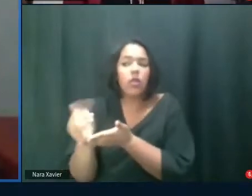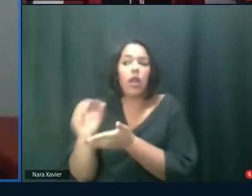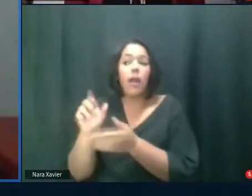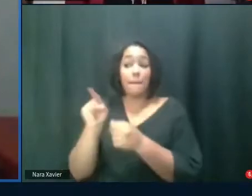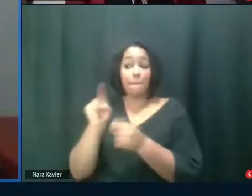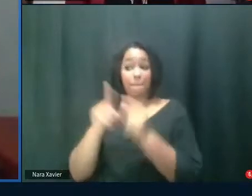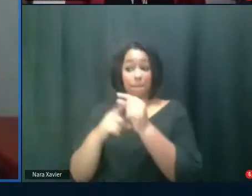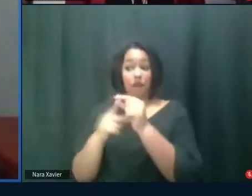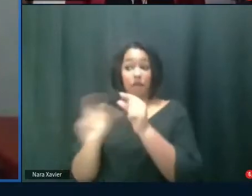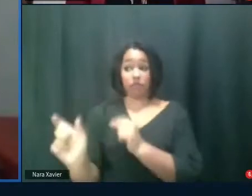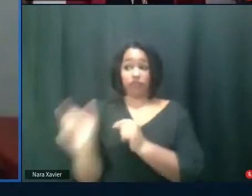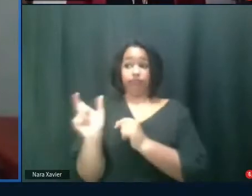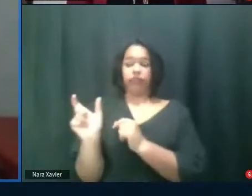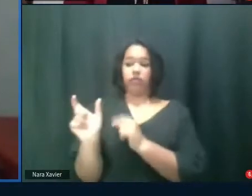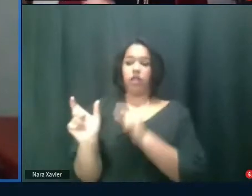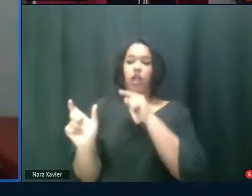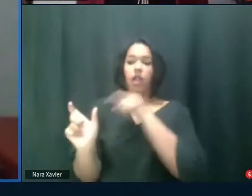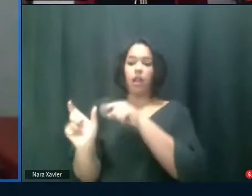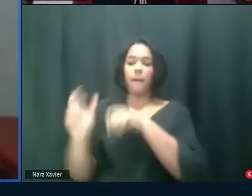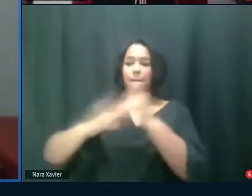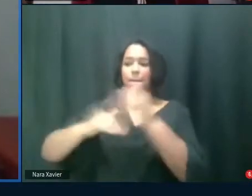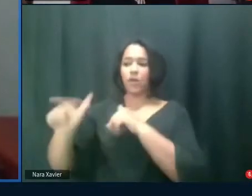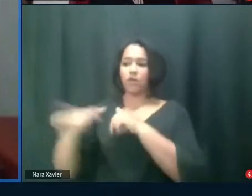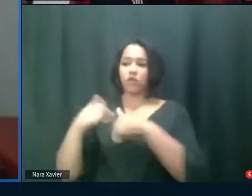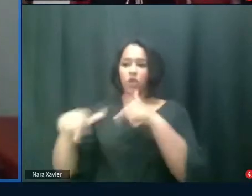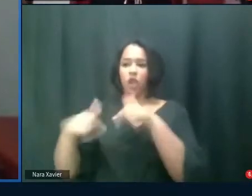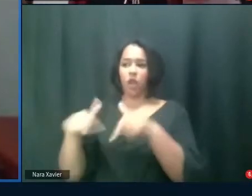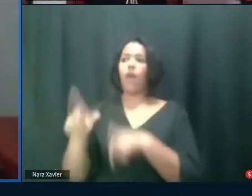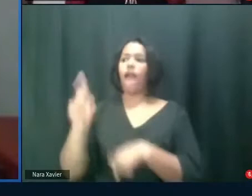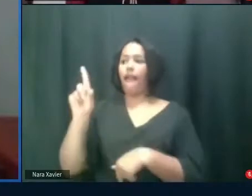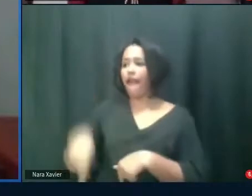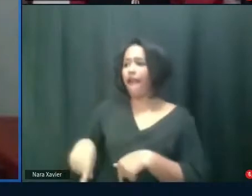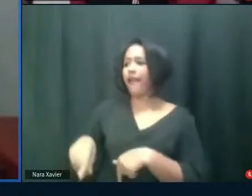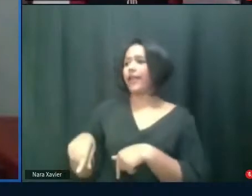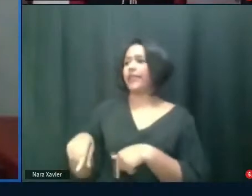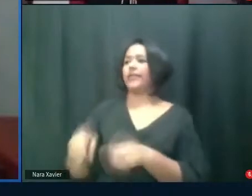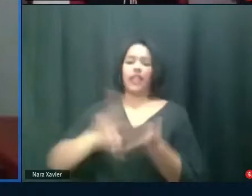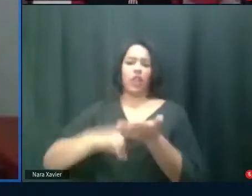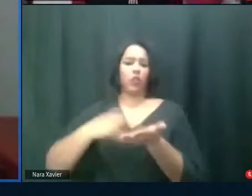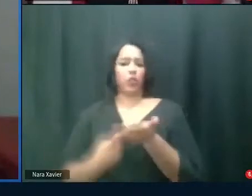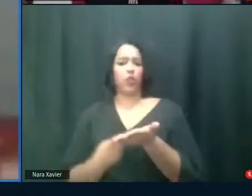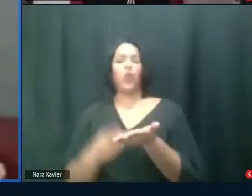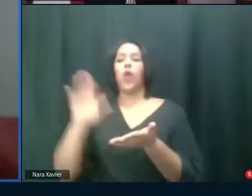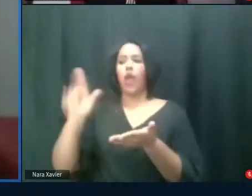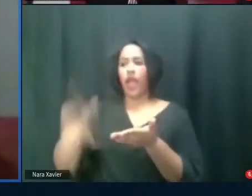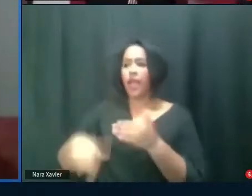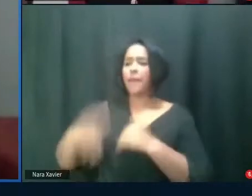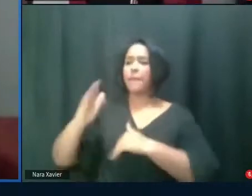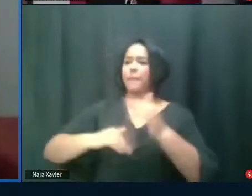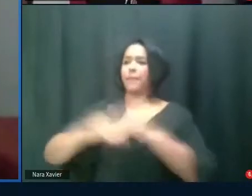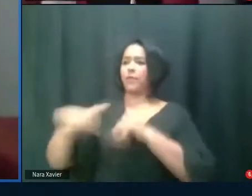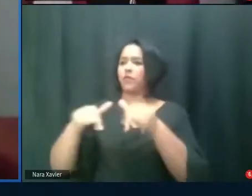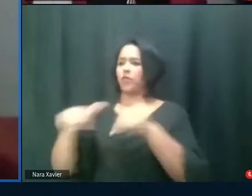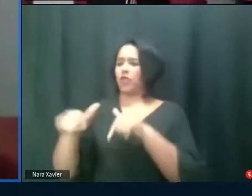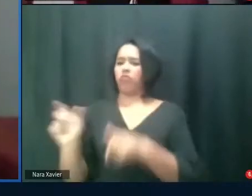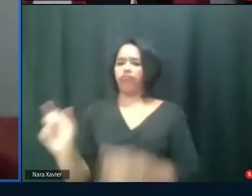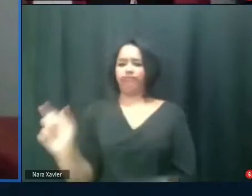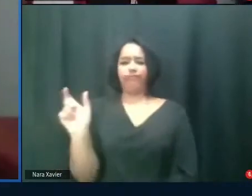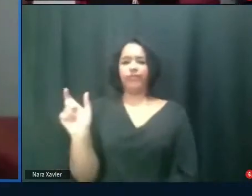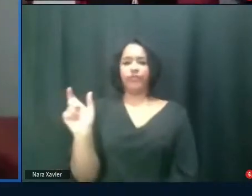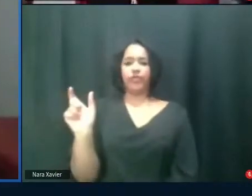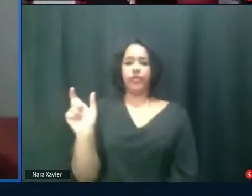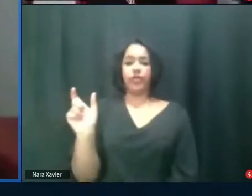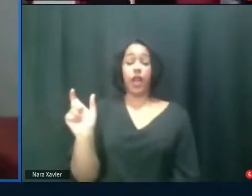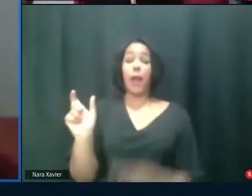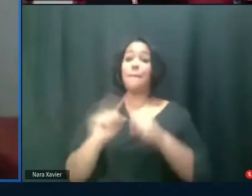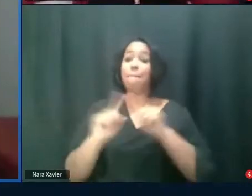assim, olha, o tradutor e o intérprete são profissionais, né? Mas aí eu pensei, como isso